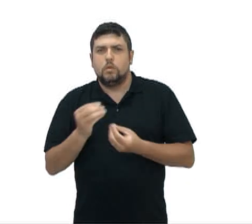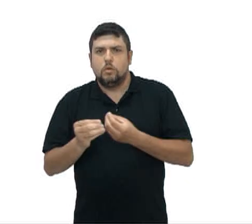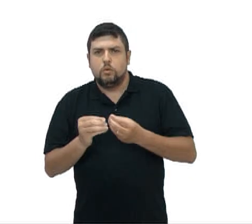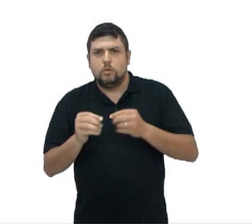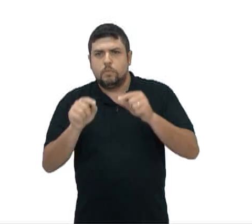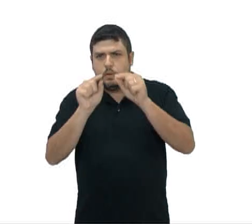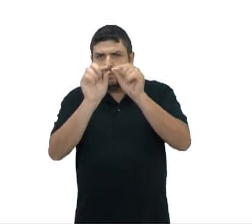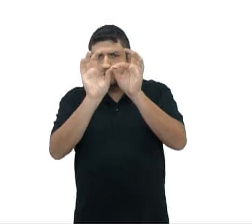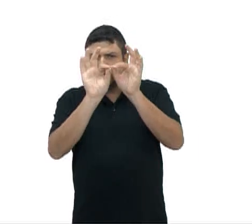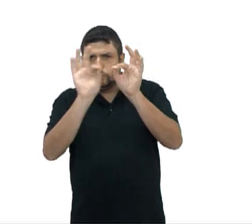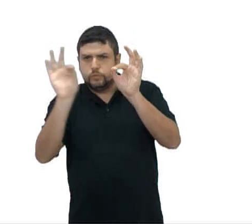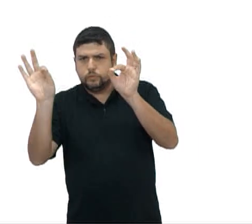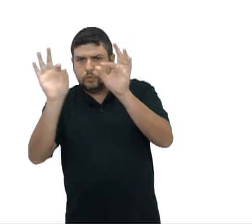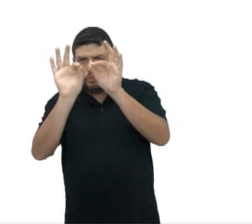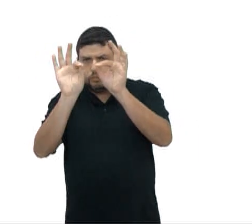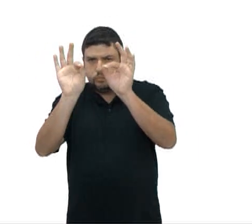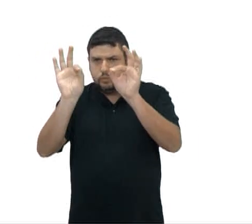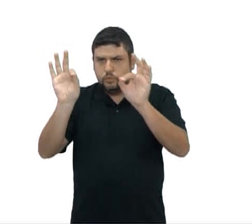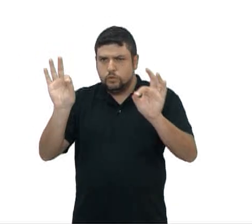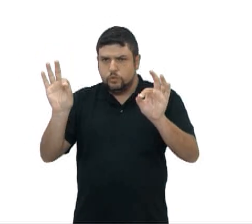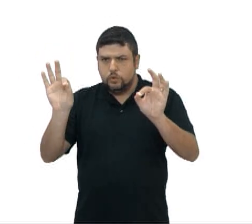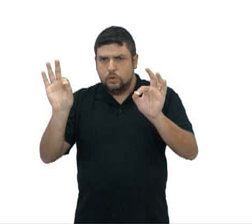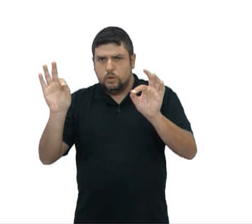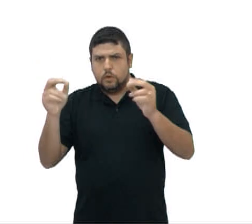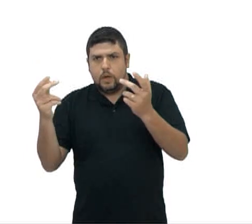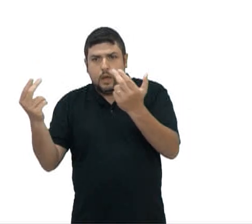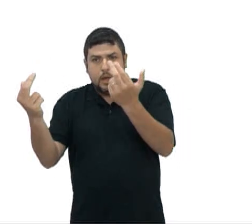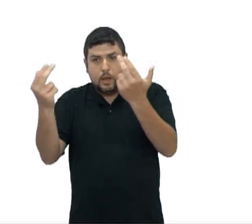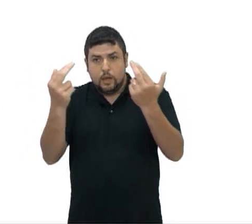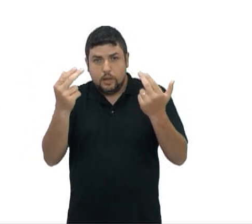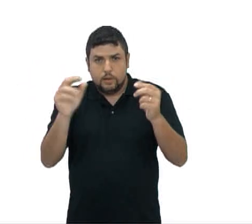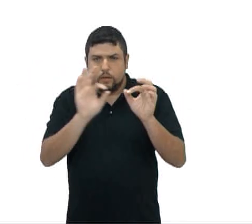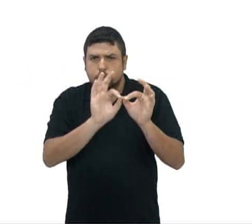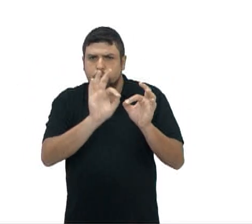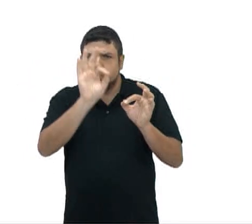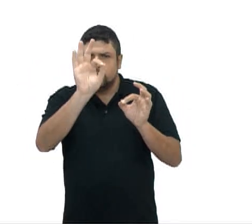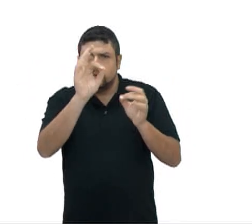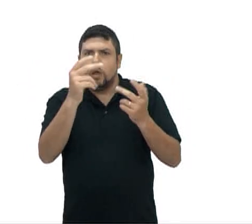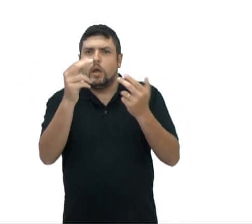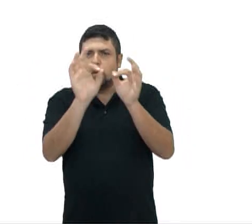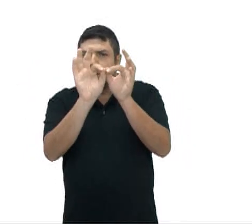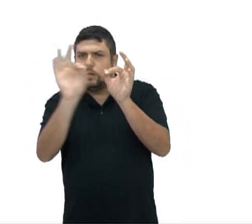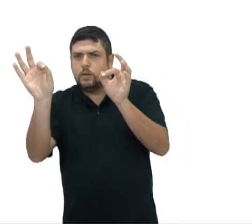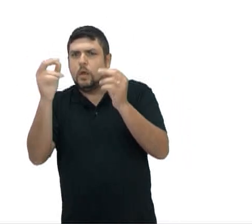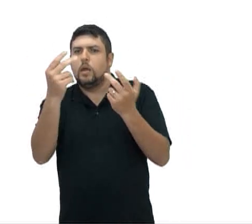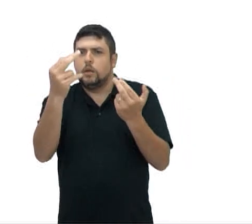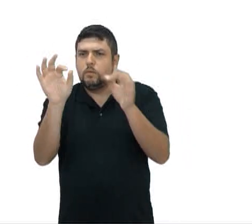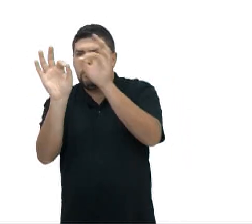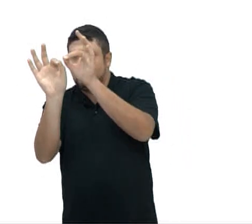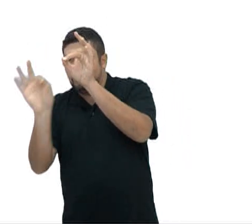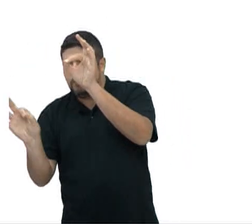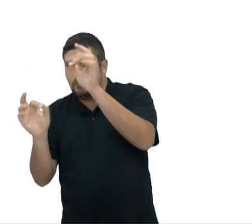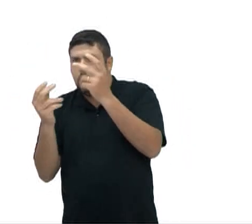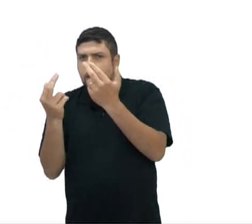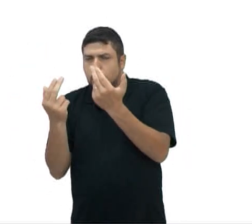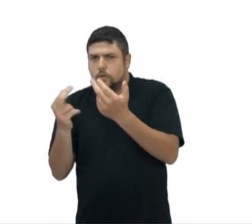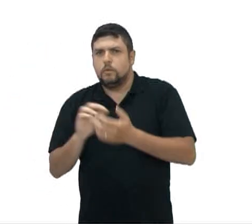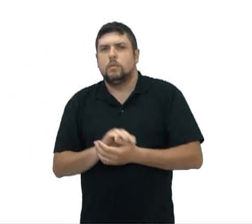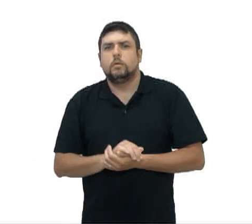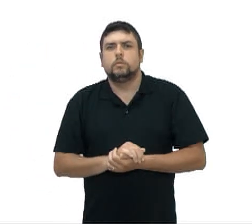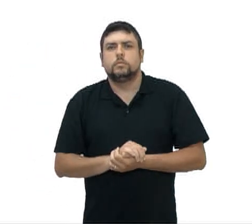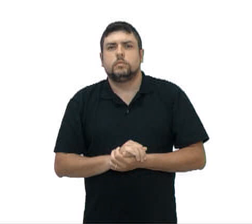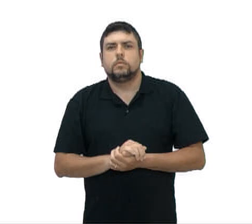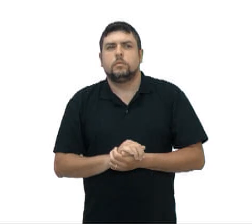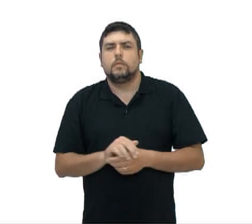medida, todos os ângulos internos congruentes entre si, e coloquei, como eu falei,